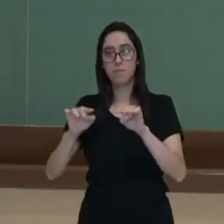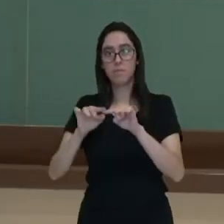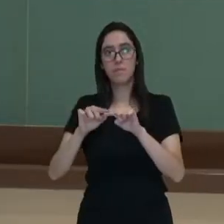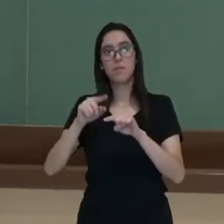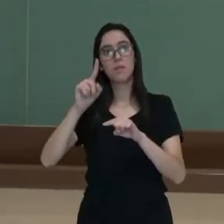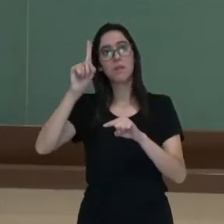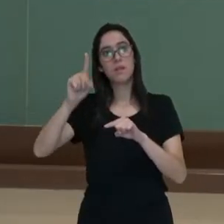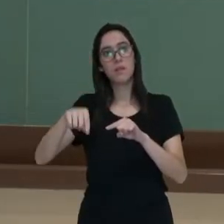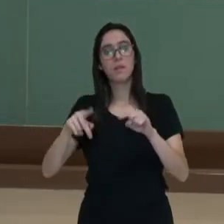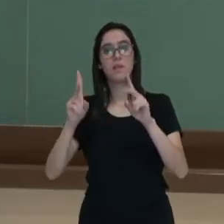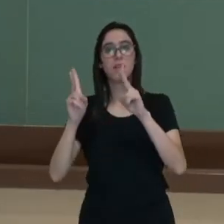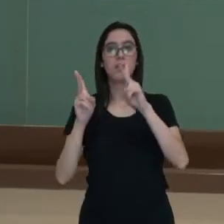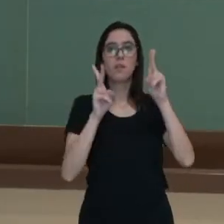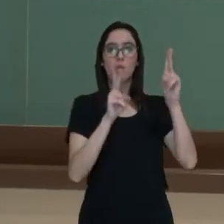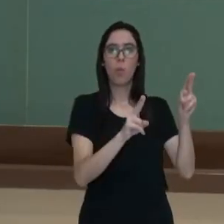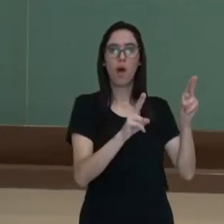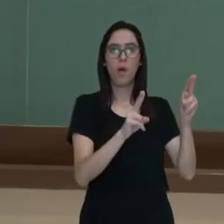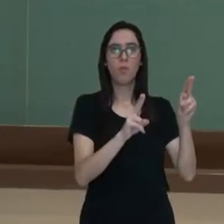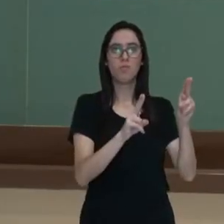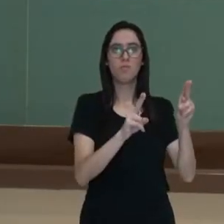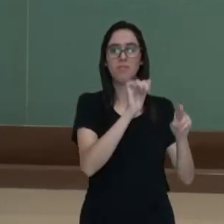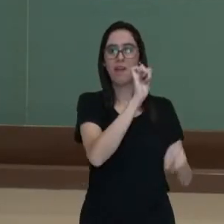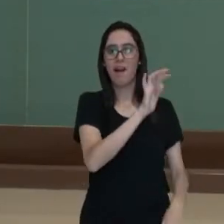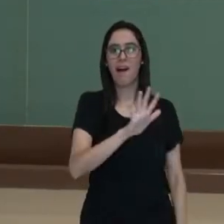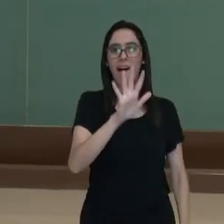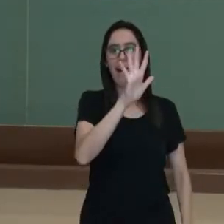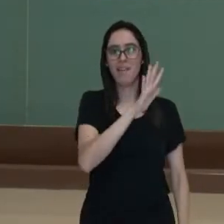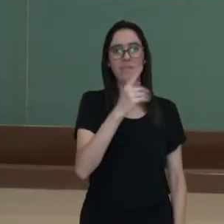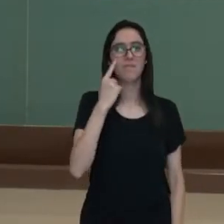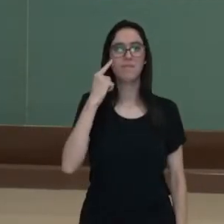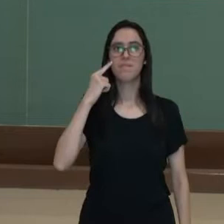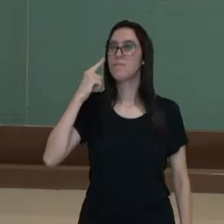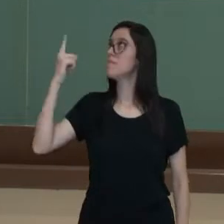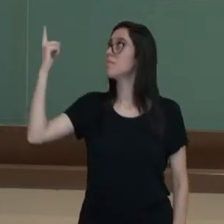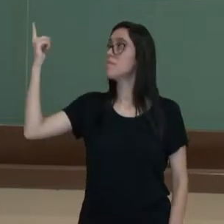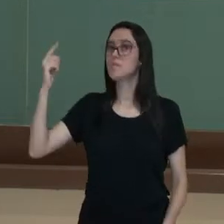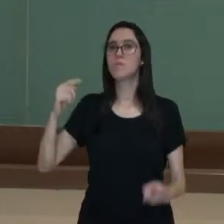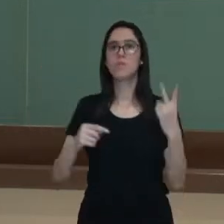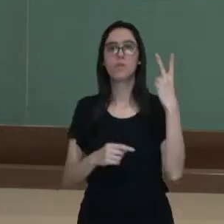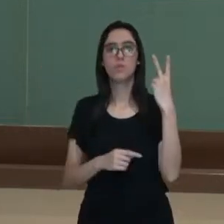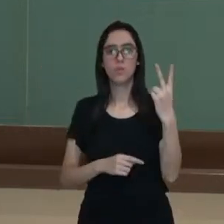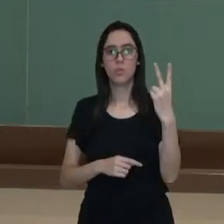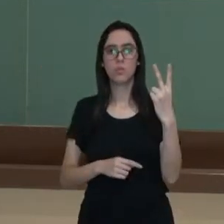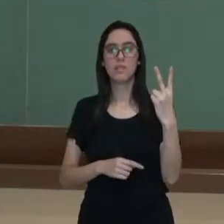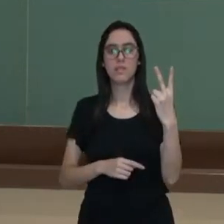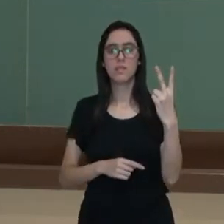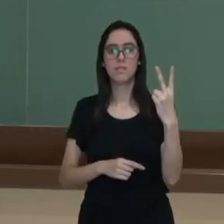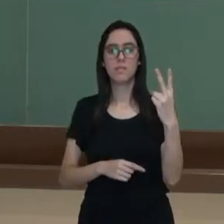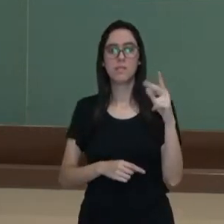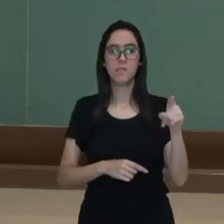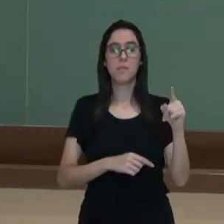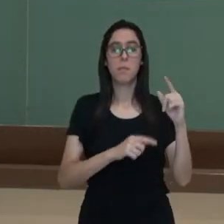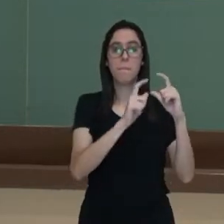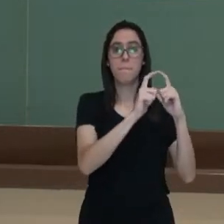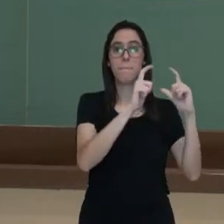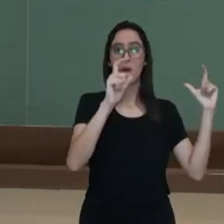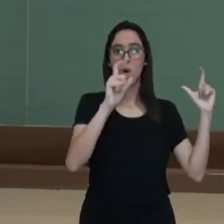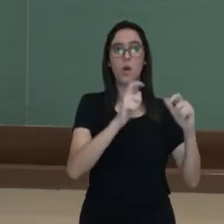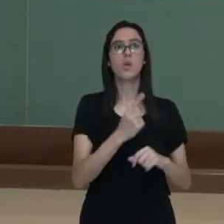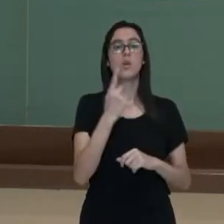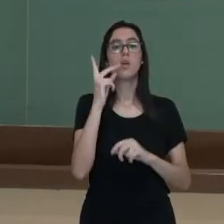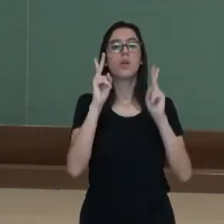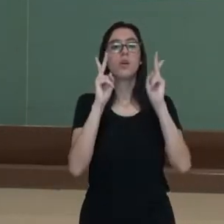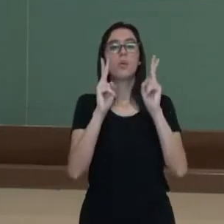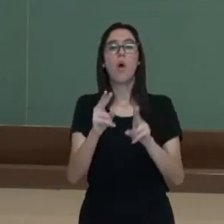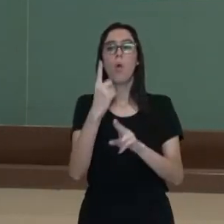desse mais a área desse. Por isso que aqui está escrito 2, que a área do quadrado maior é igual a 1 mais 1.